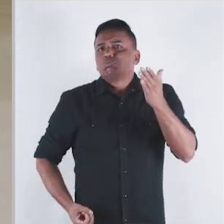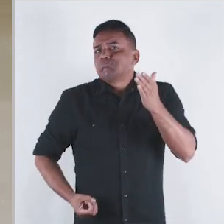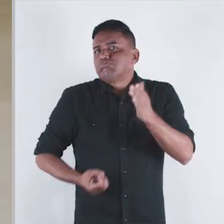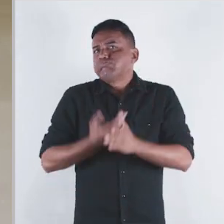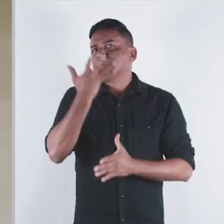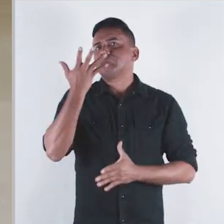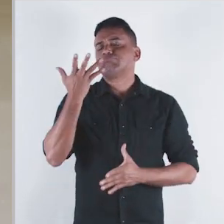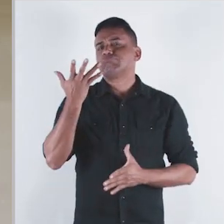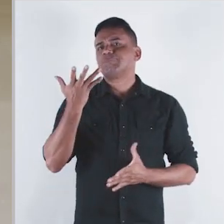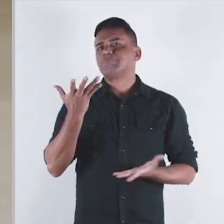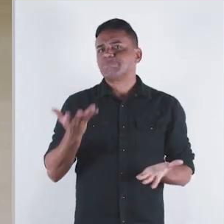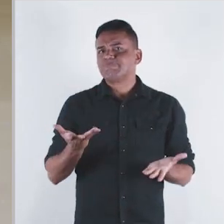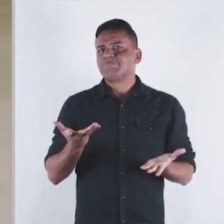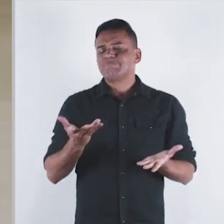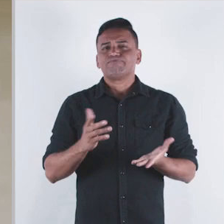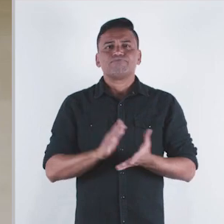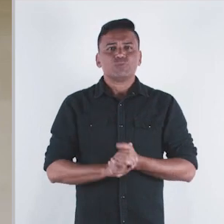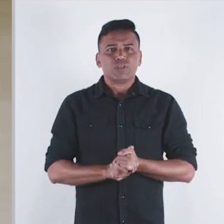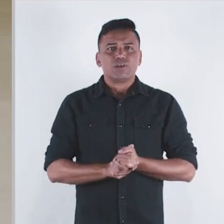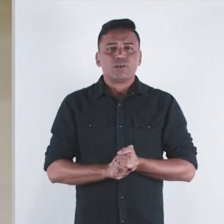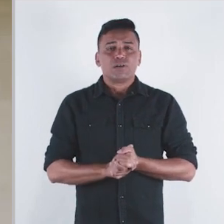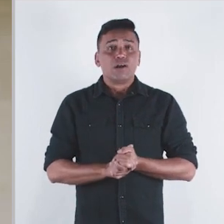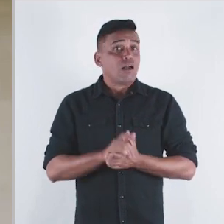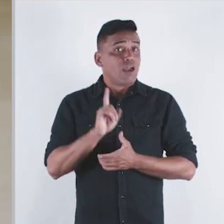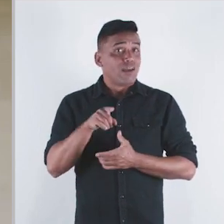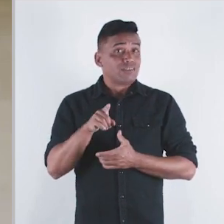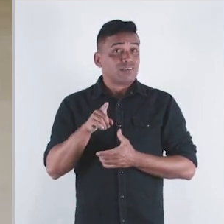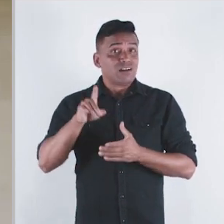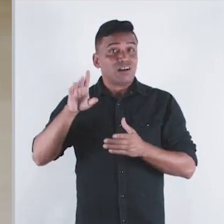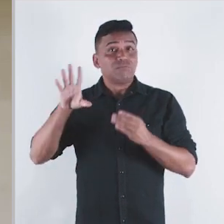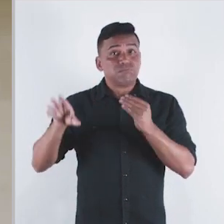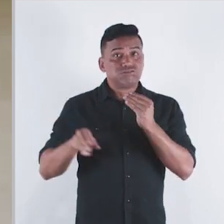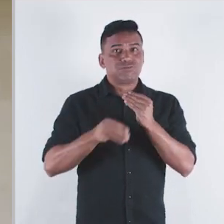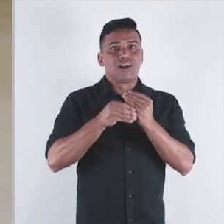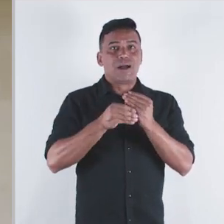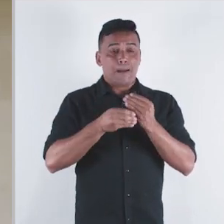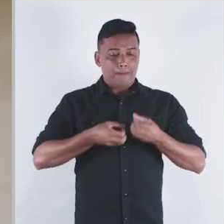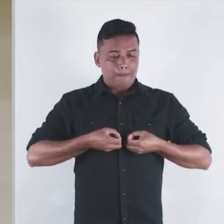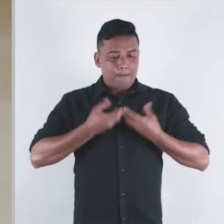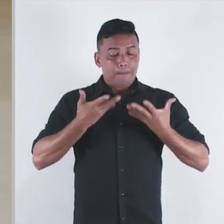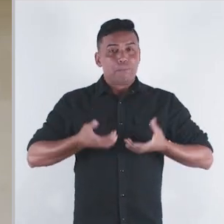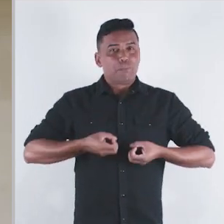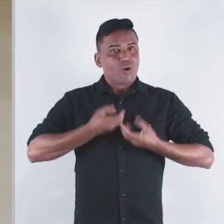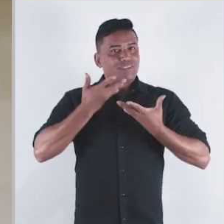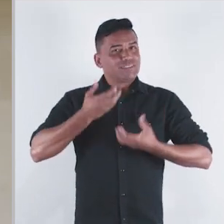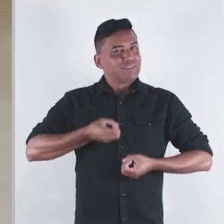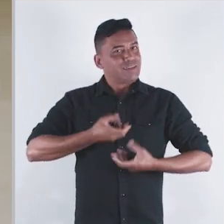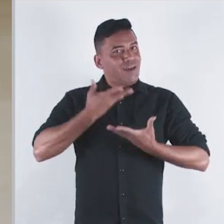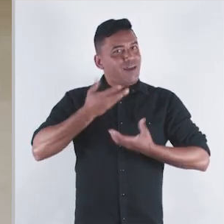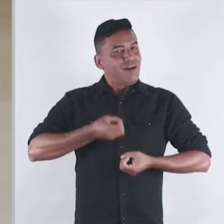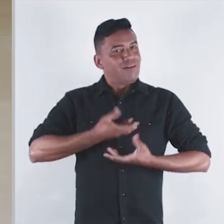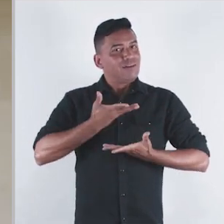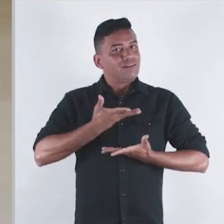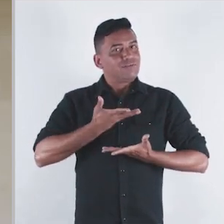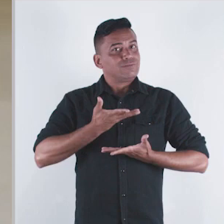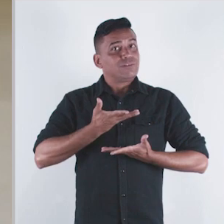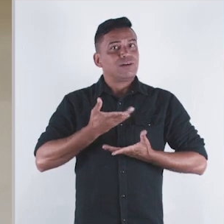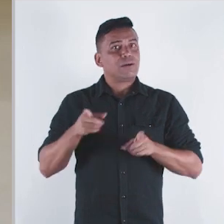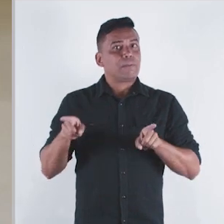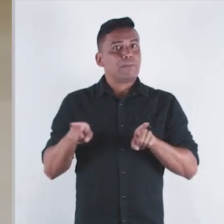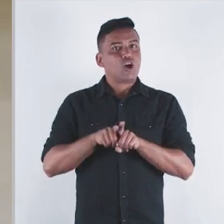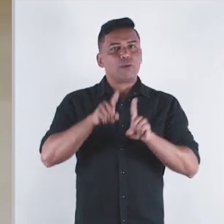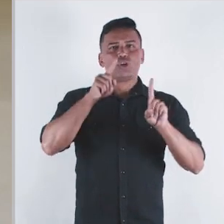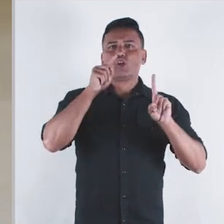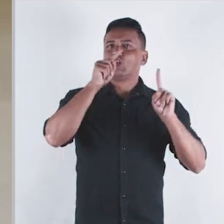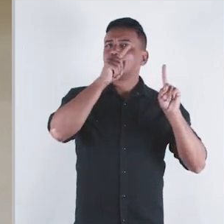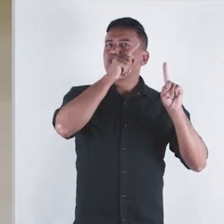essa incorporação da poesia, né? como um tipo de